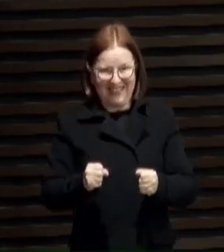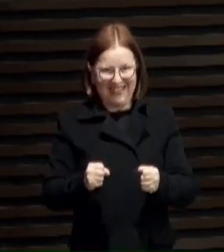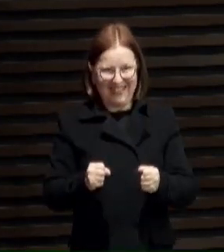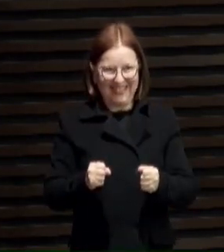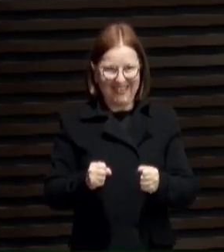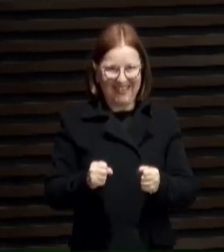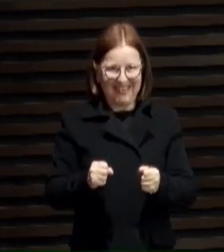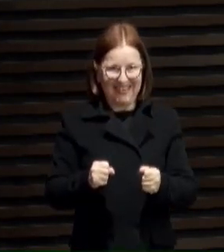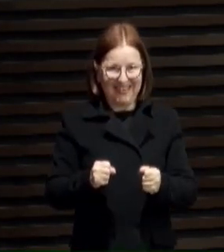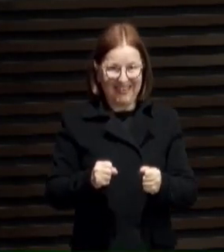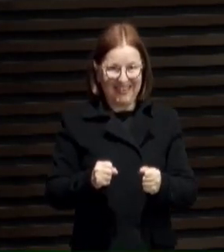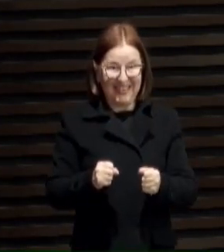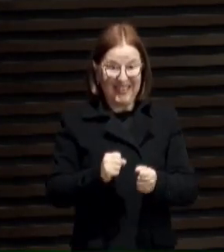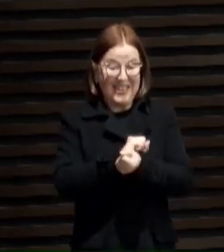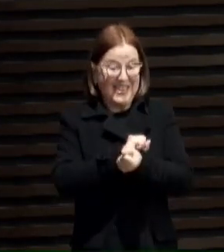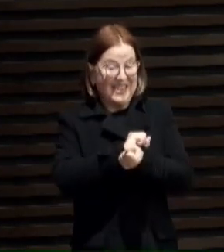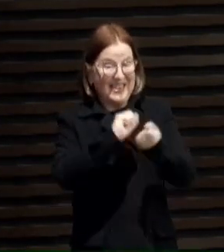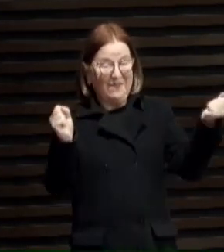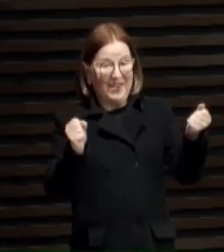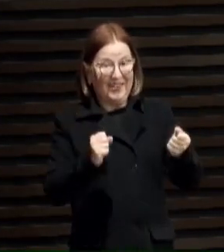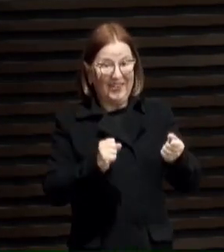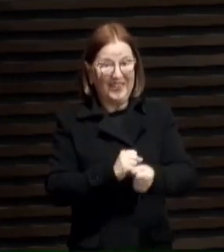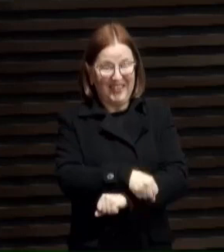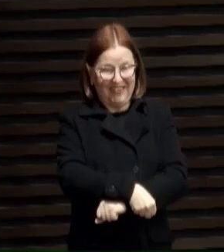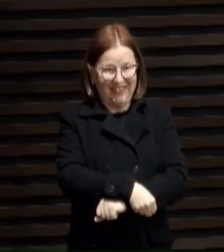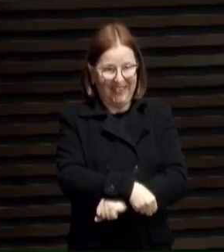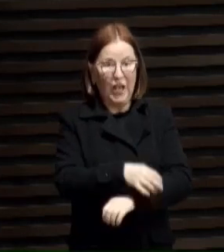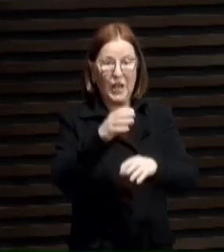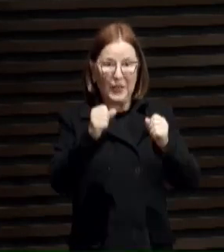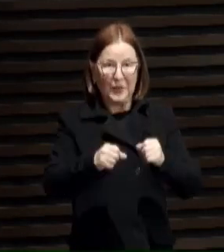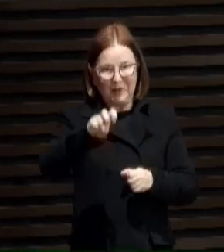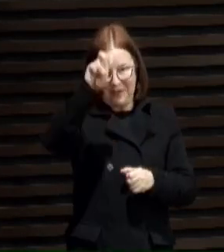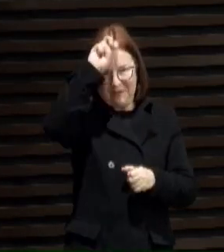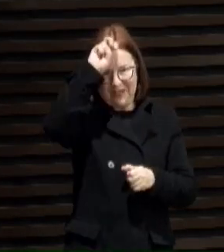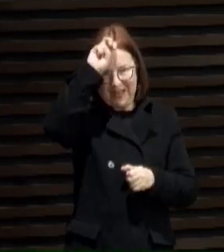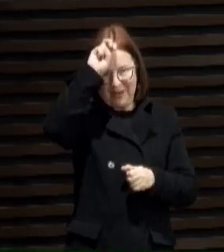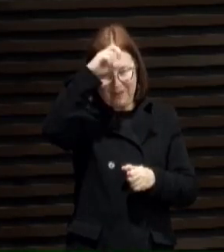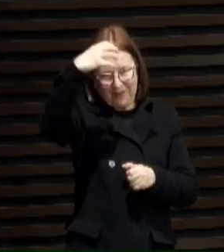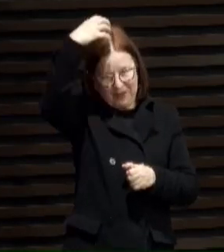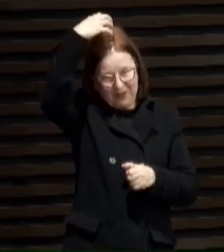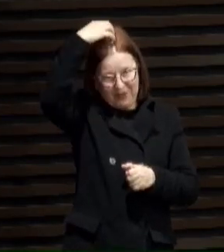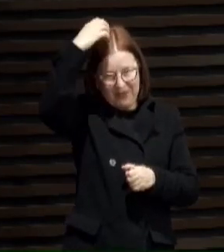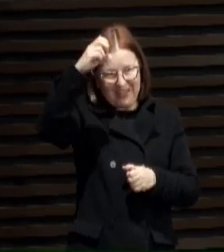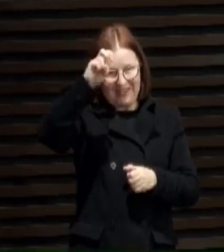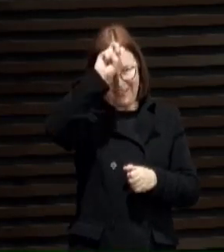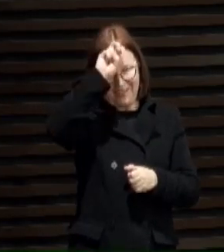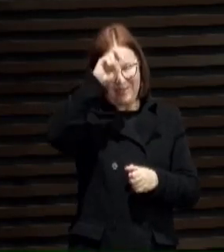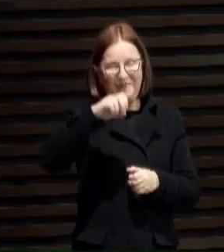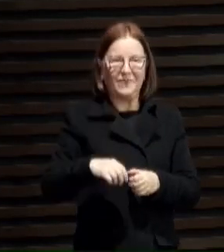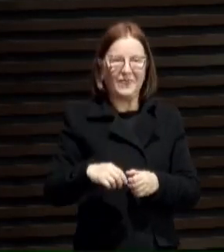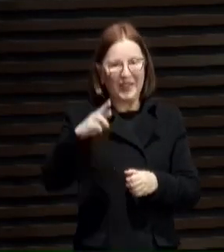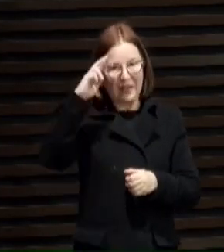da servidão, do poder de Faraó, rei do Egito. O Senhor é fiel ao